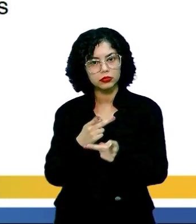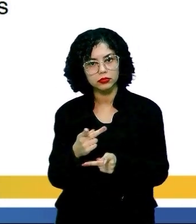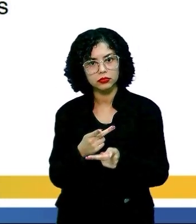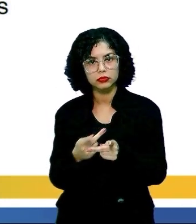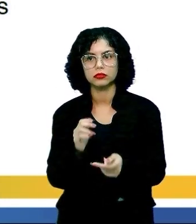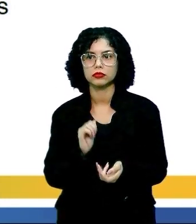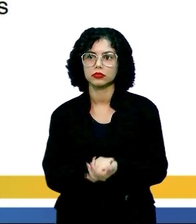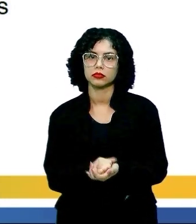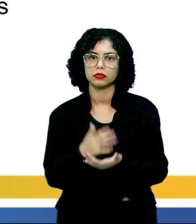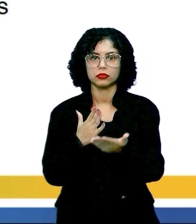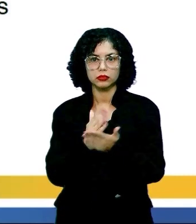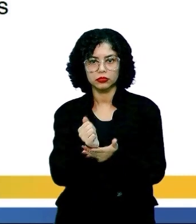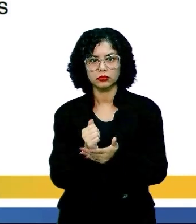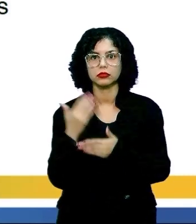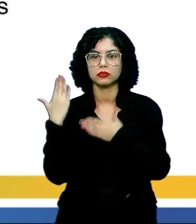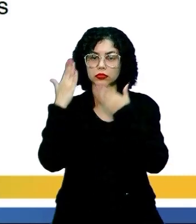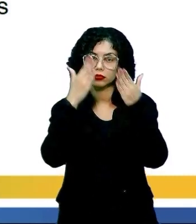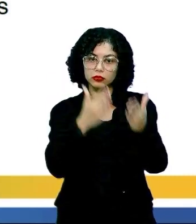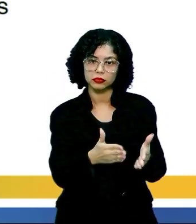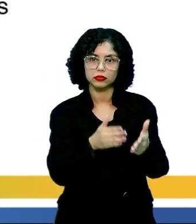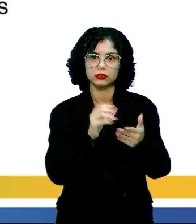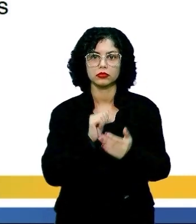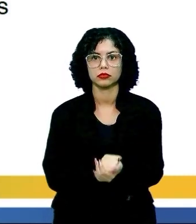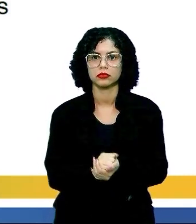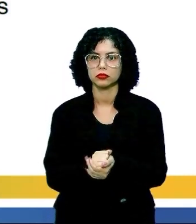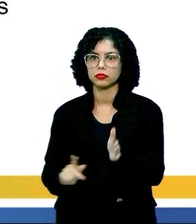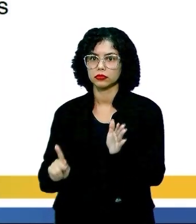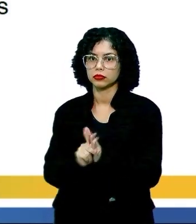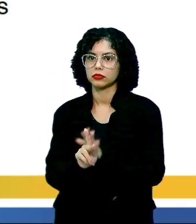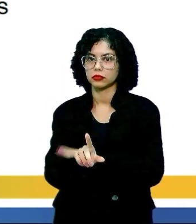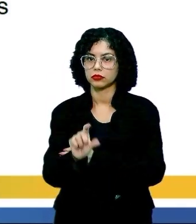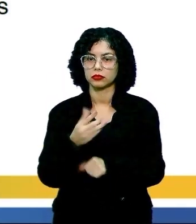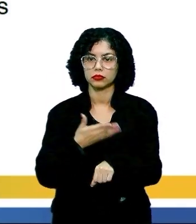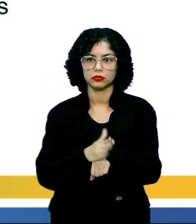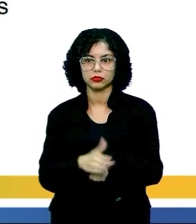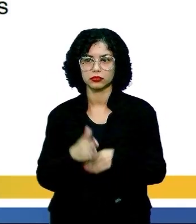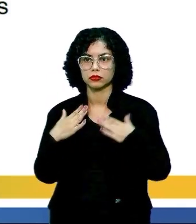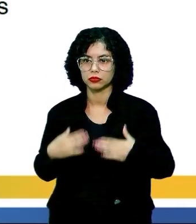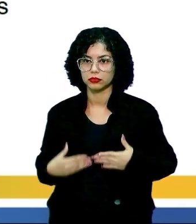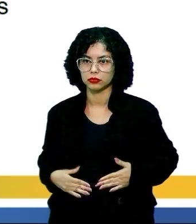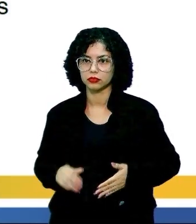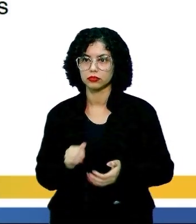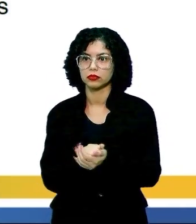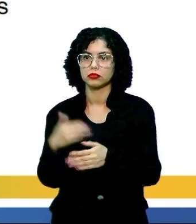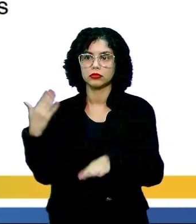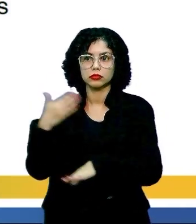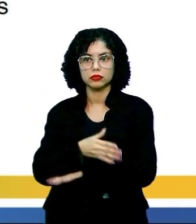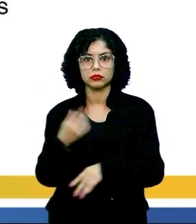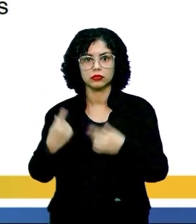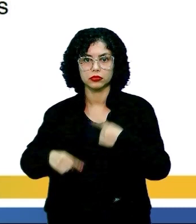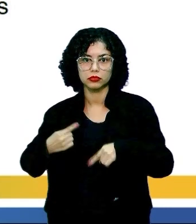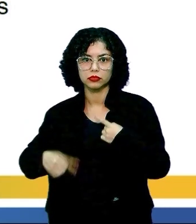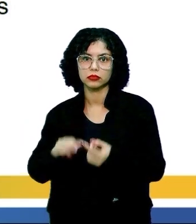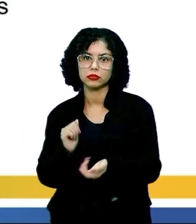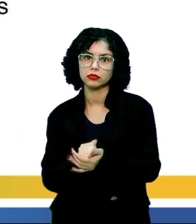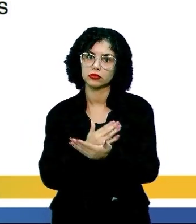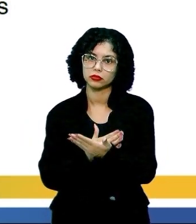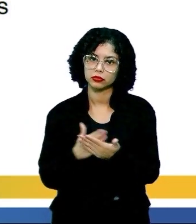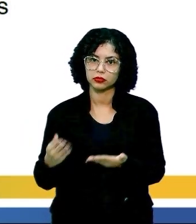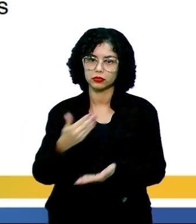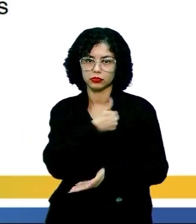pessoal para criar, planejar ou buscar orientação para suas próprias práticas corporais, a